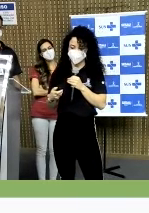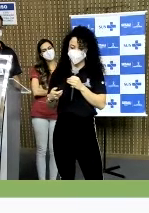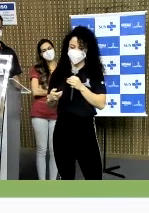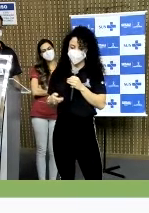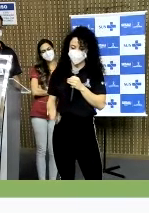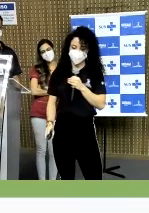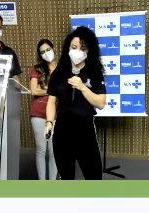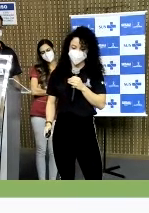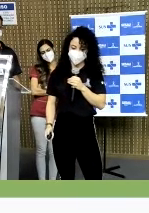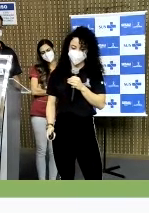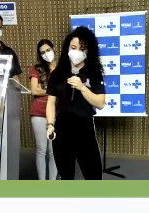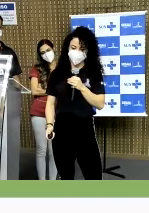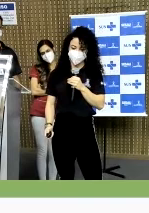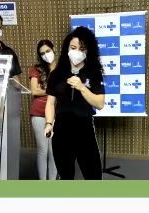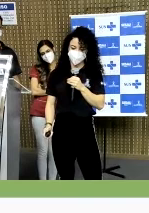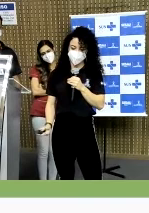essa dificuldade.